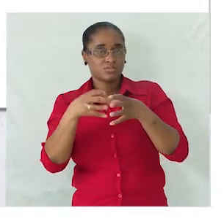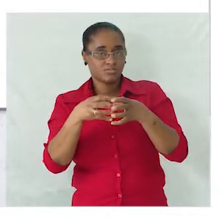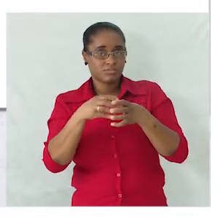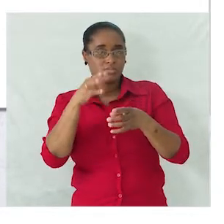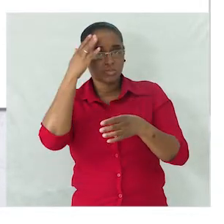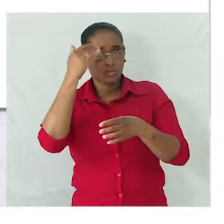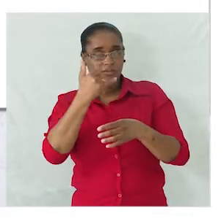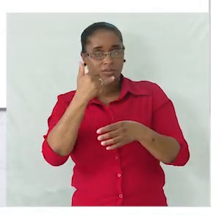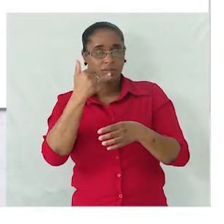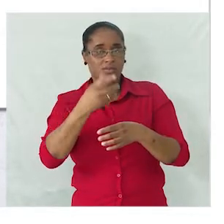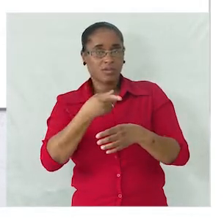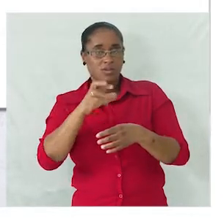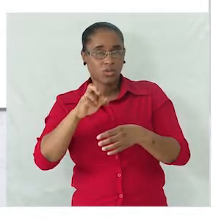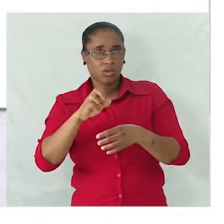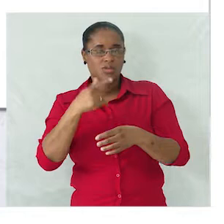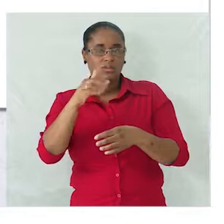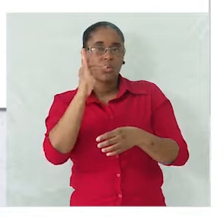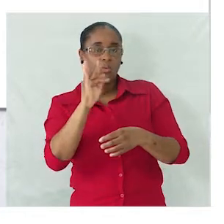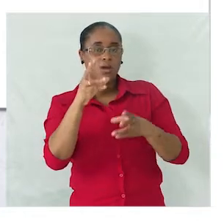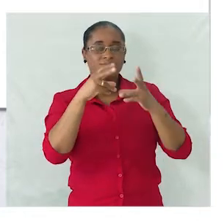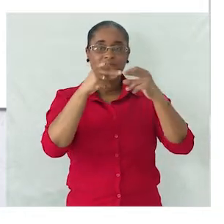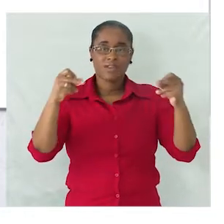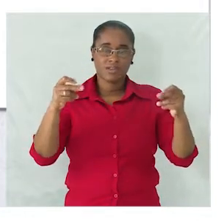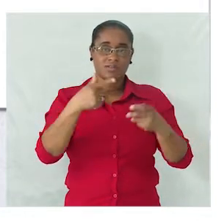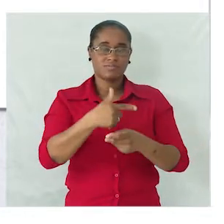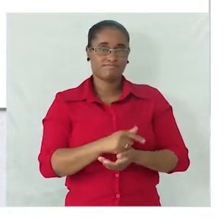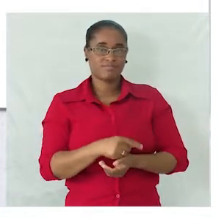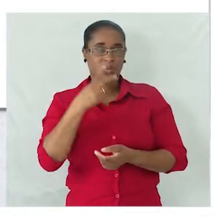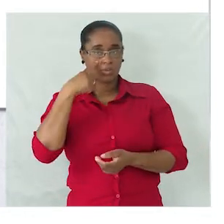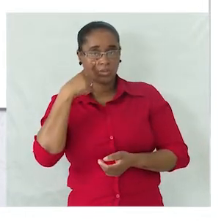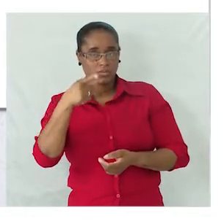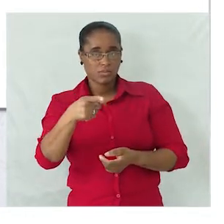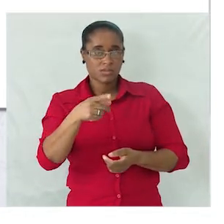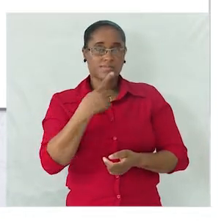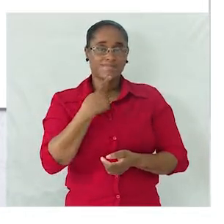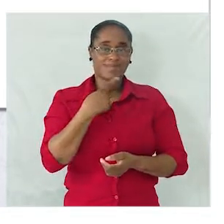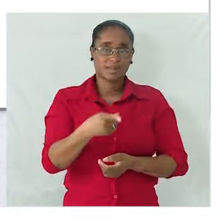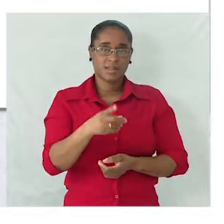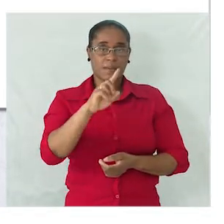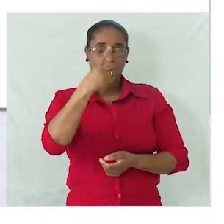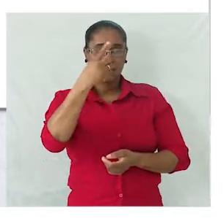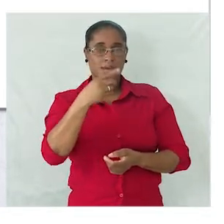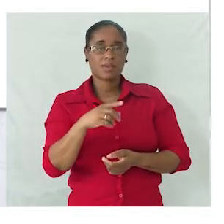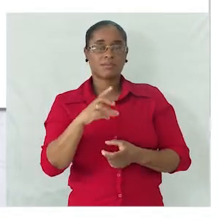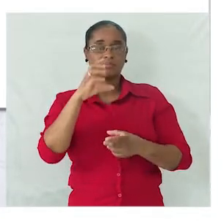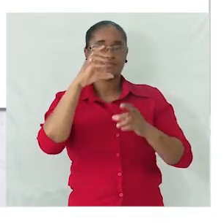menos 4 tipos de frases. Vamos perceber que na primeira